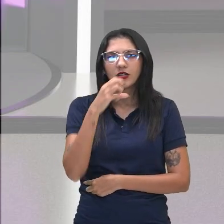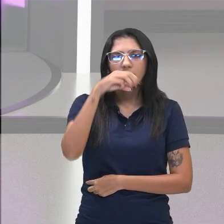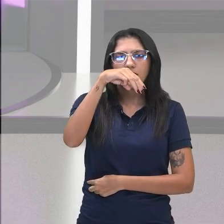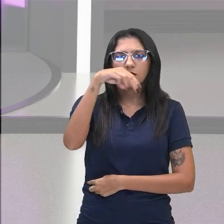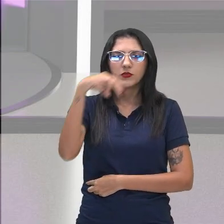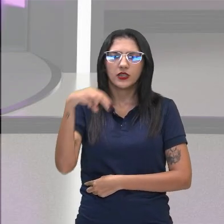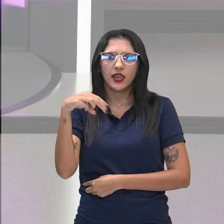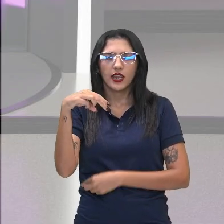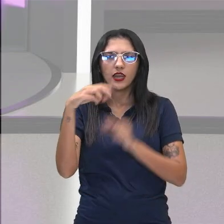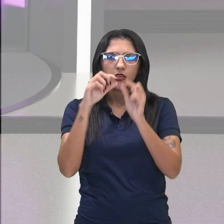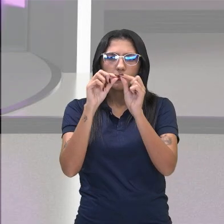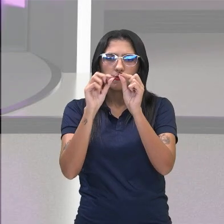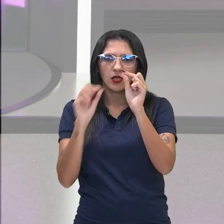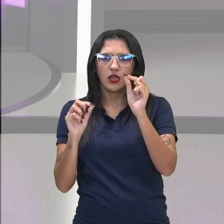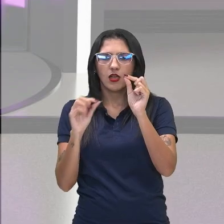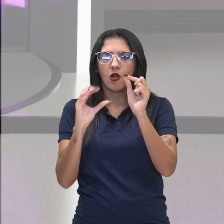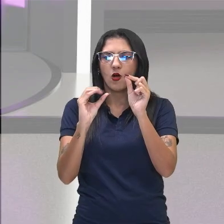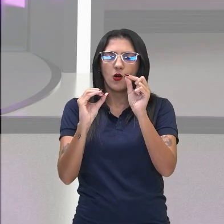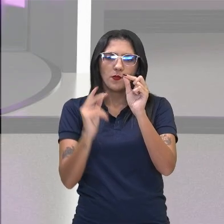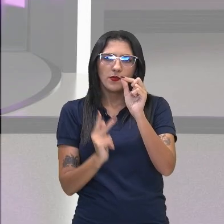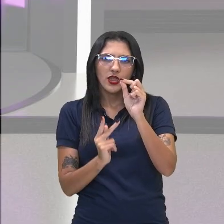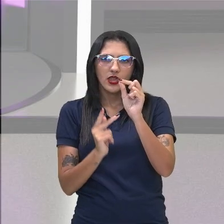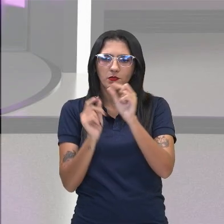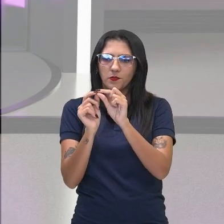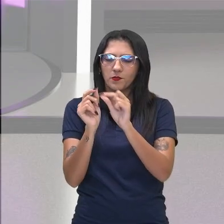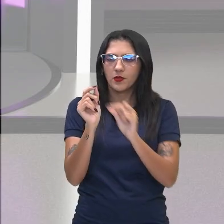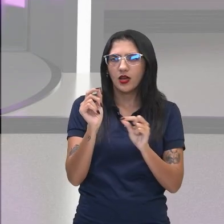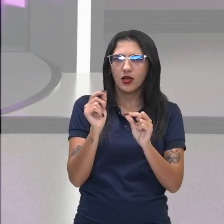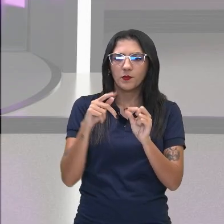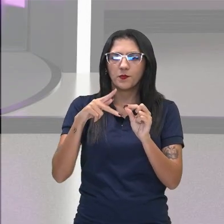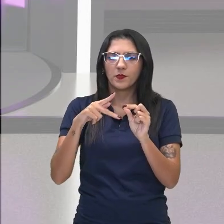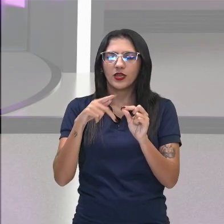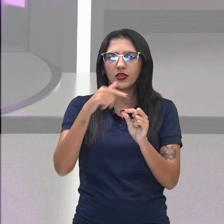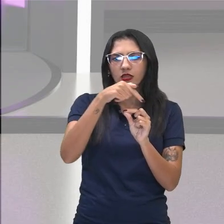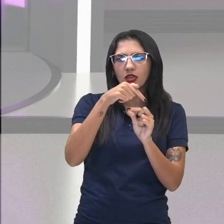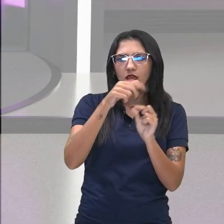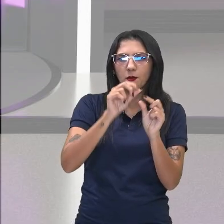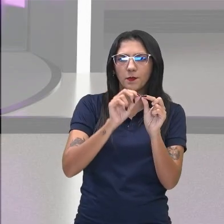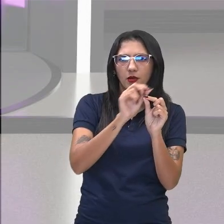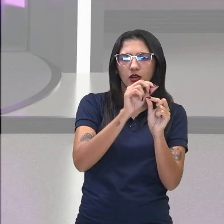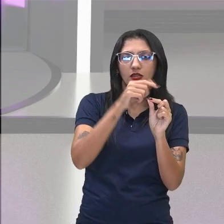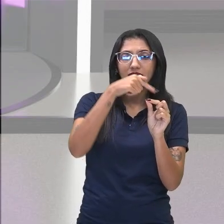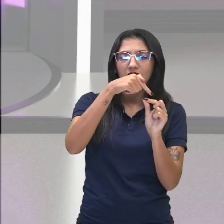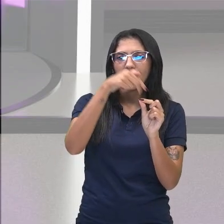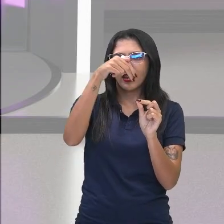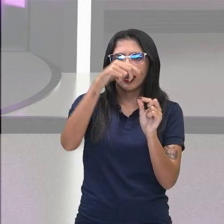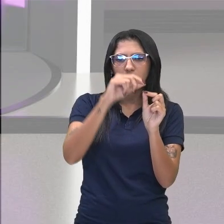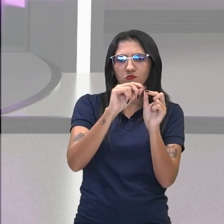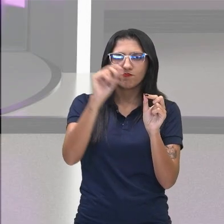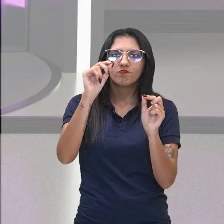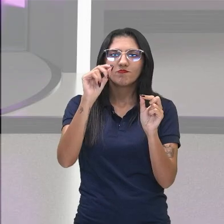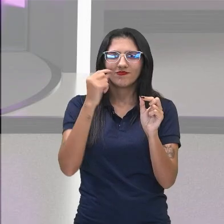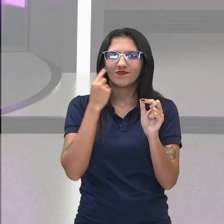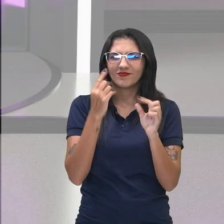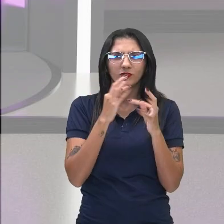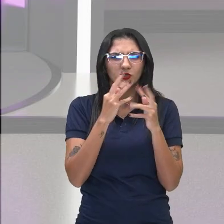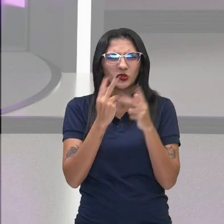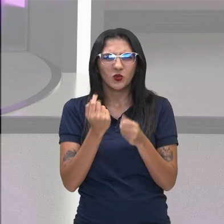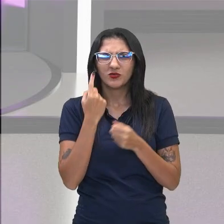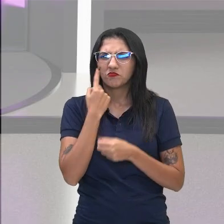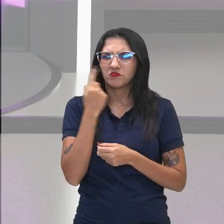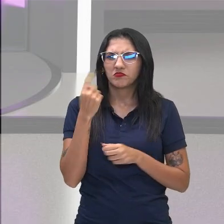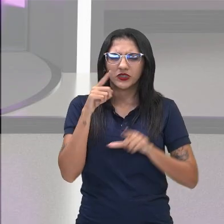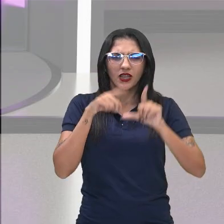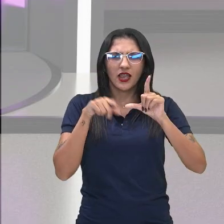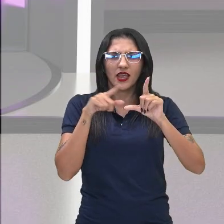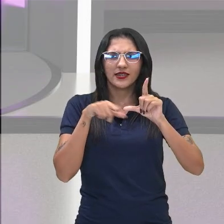NO, OP, PQ e QM. Beleza. Essas letras